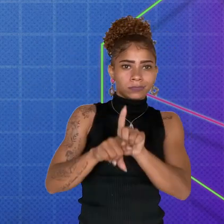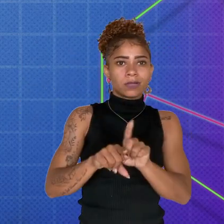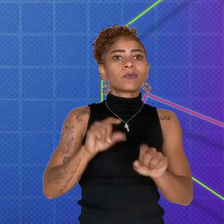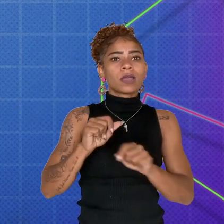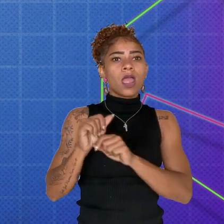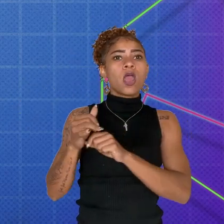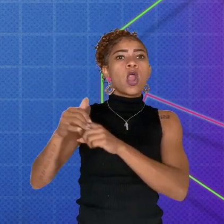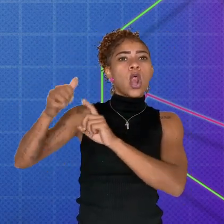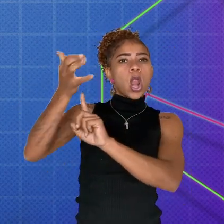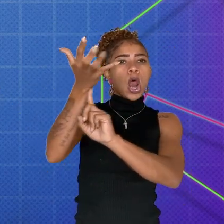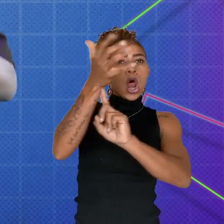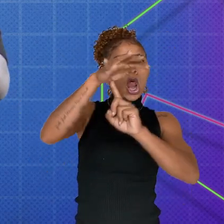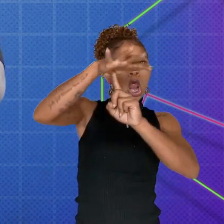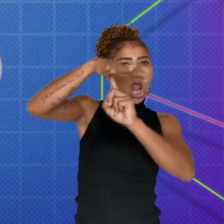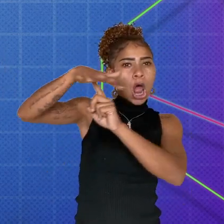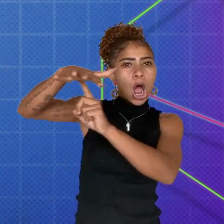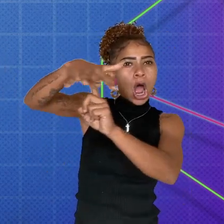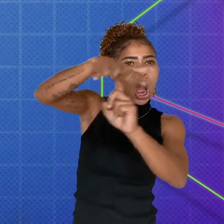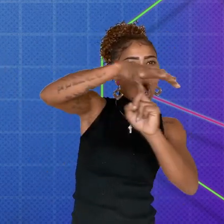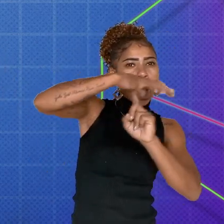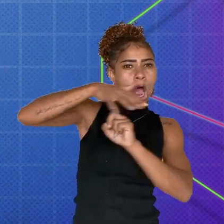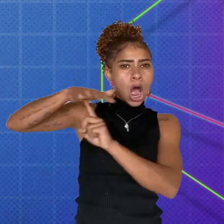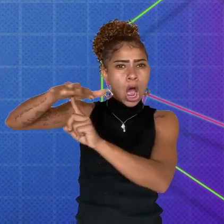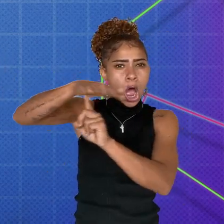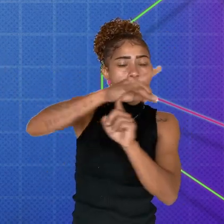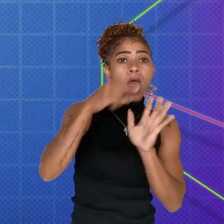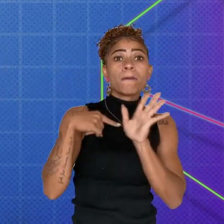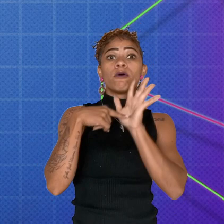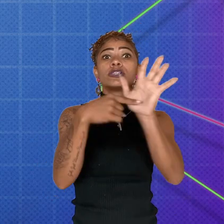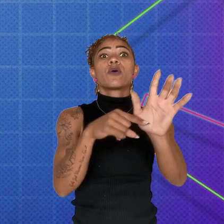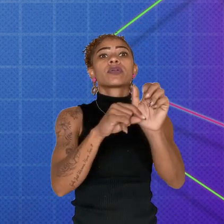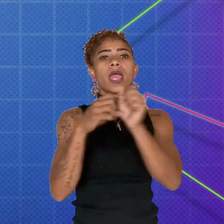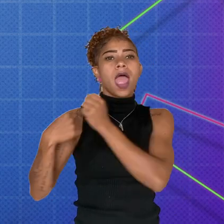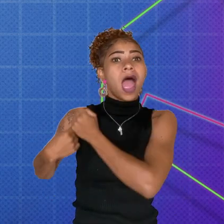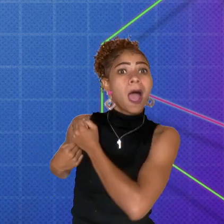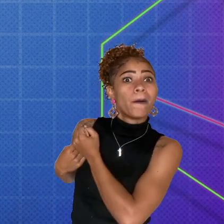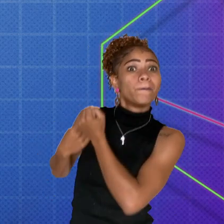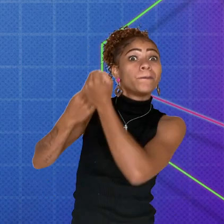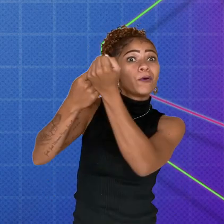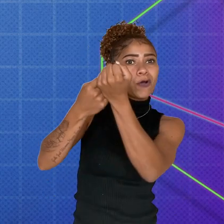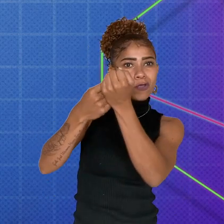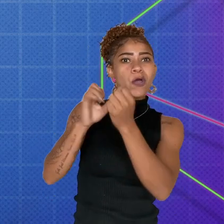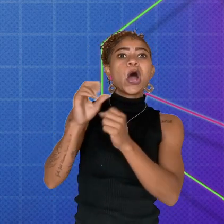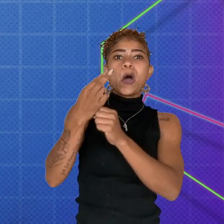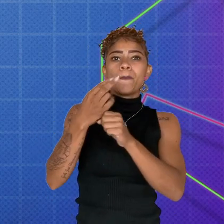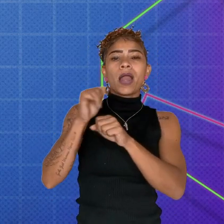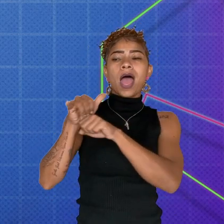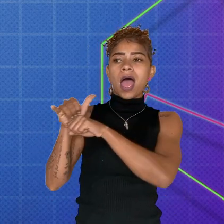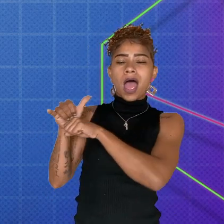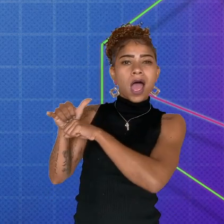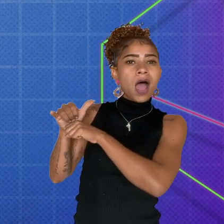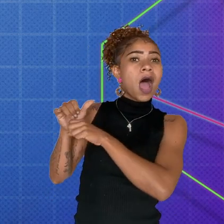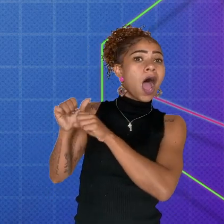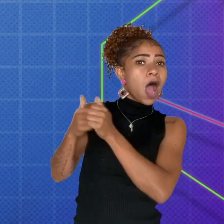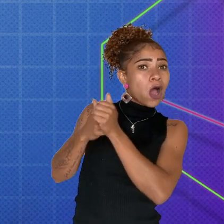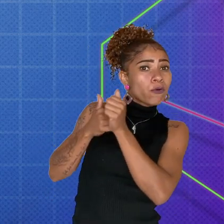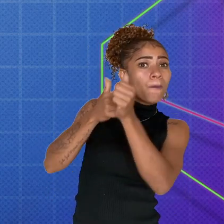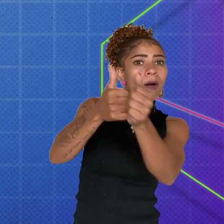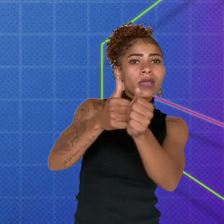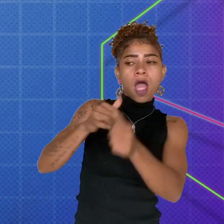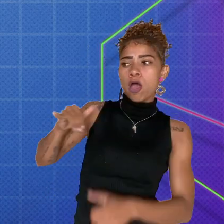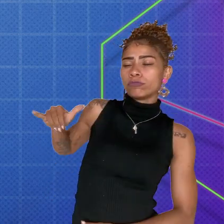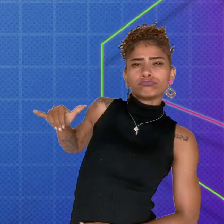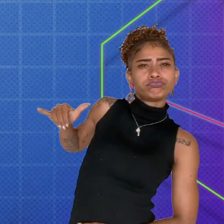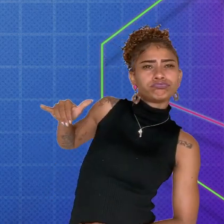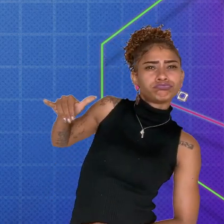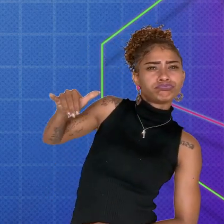o som de helicópteros voando e pousando é crucial para indicar a chegada de reforços ou para acompanhar a ação aérea. Esses sons podem ajudar